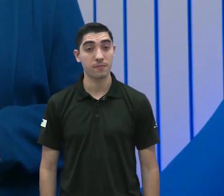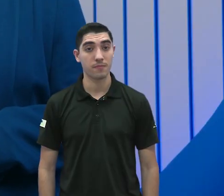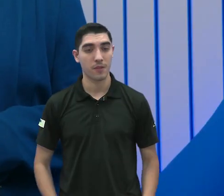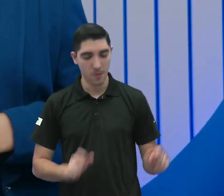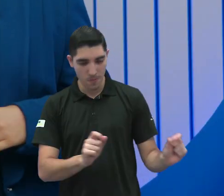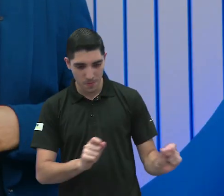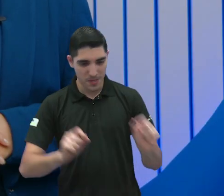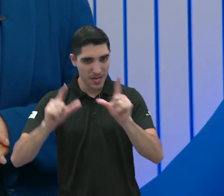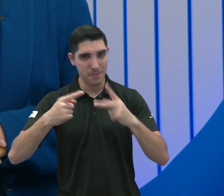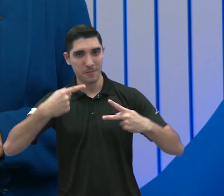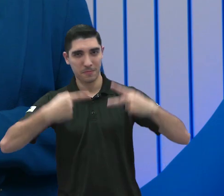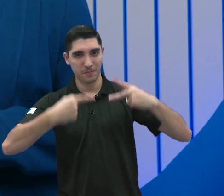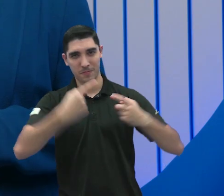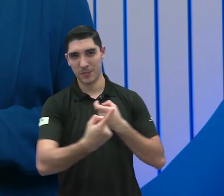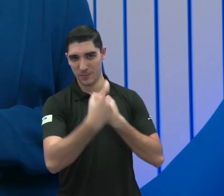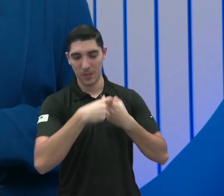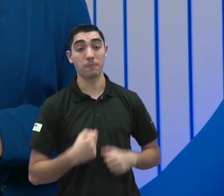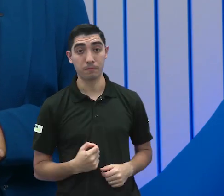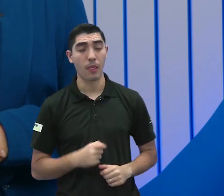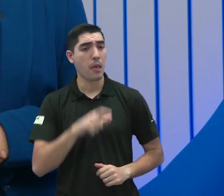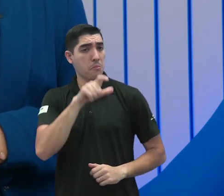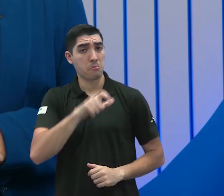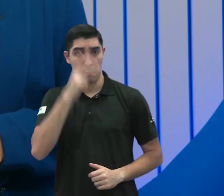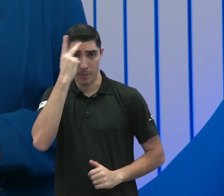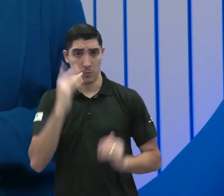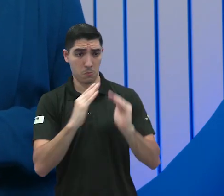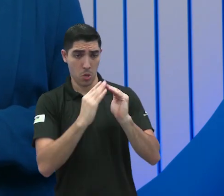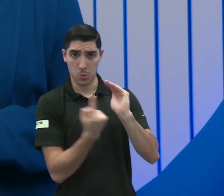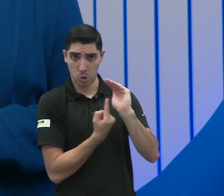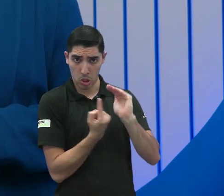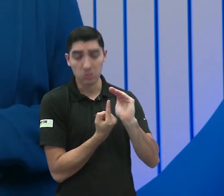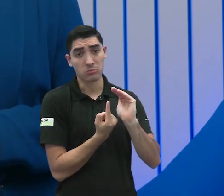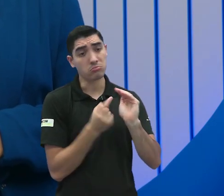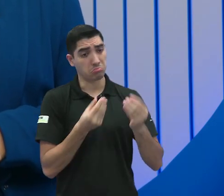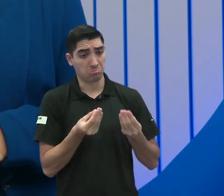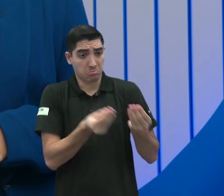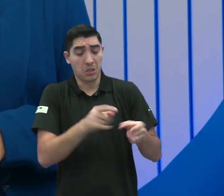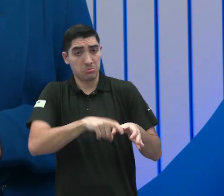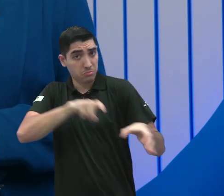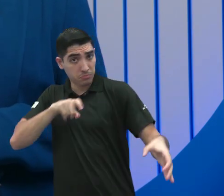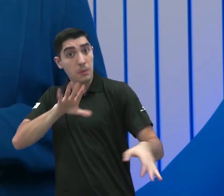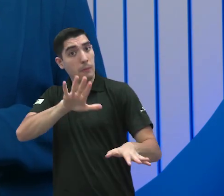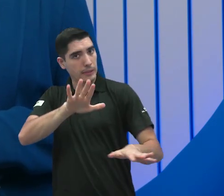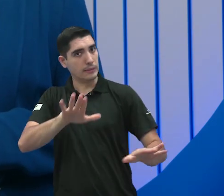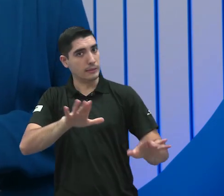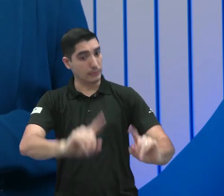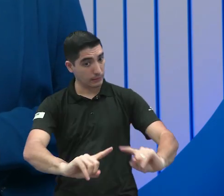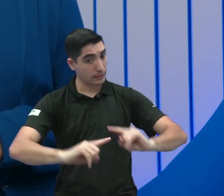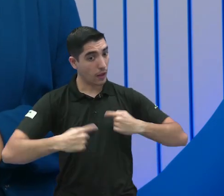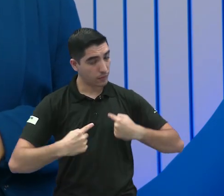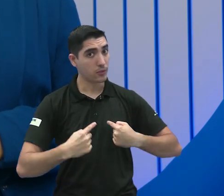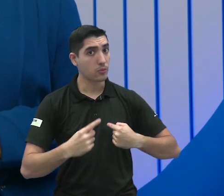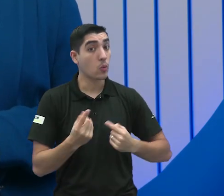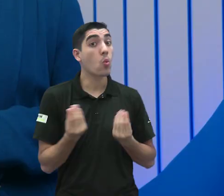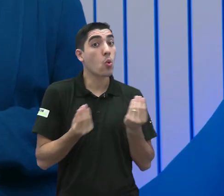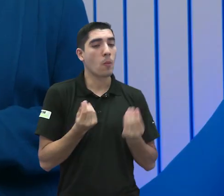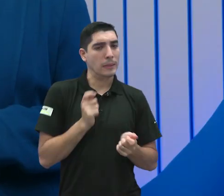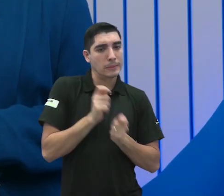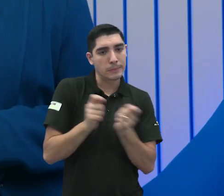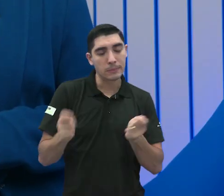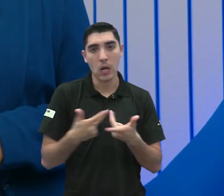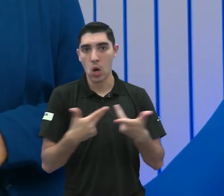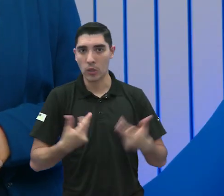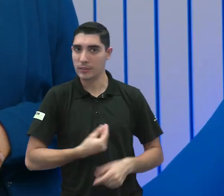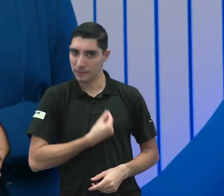Sobre política de volta. Morar sozinho traz mais autonomia, mas também um desafio importante: o custo de vida.